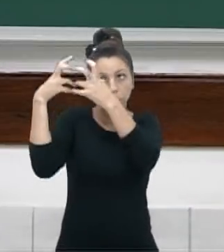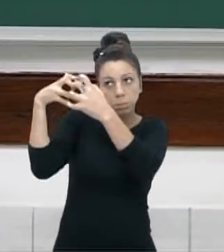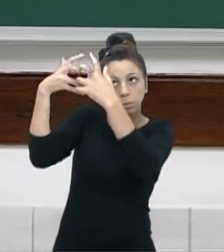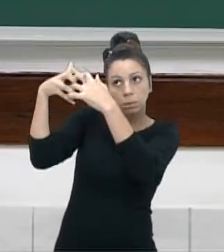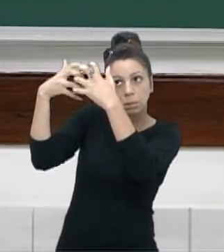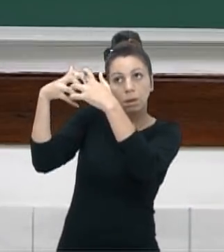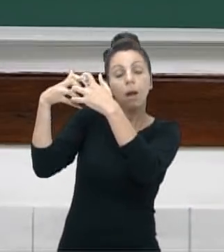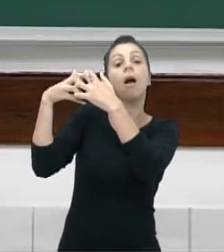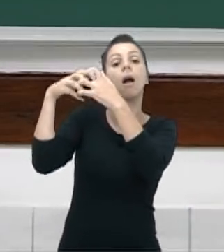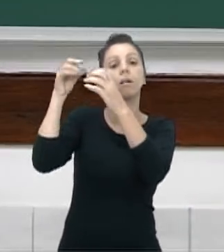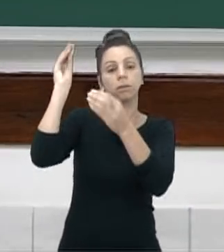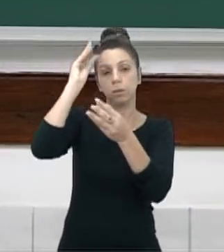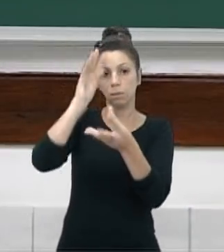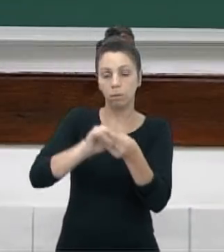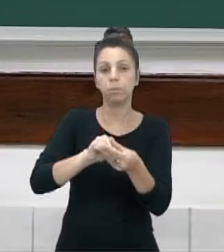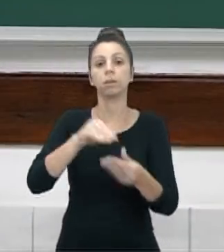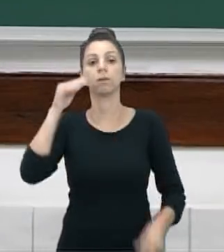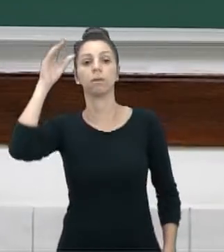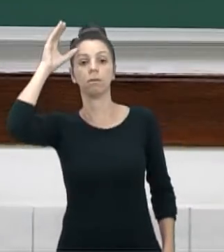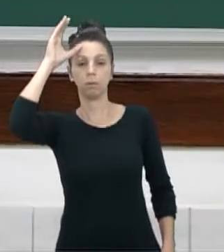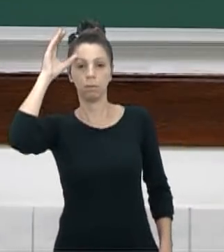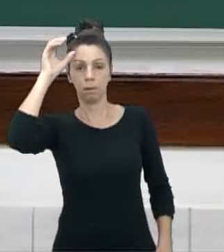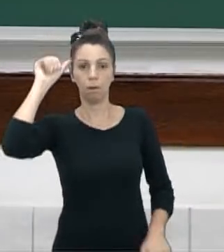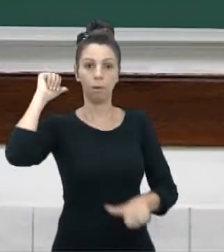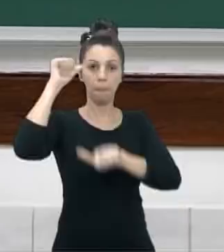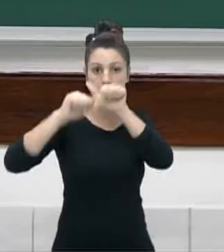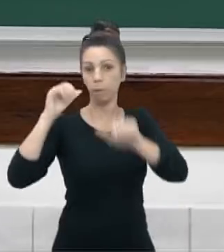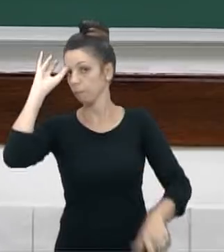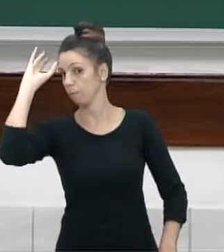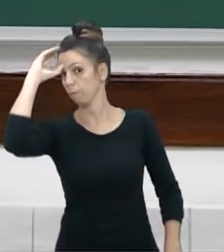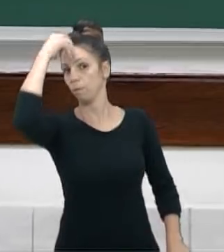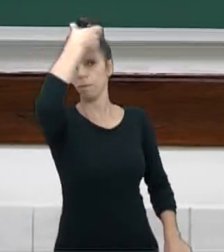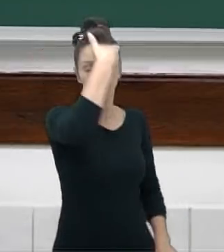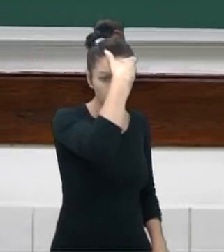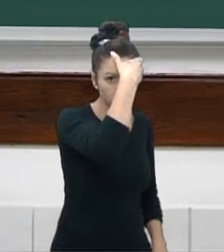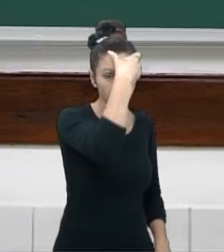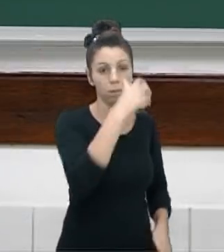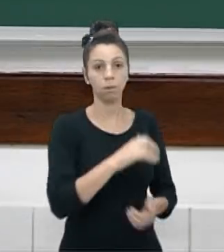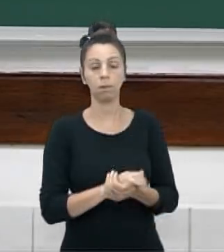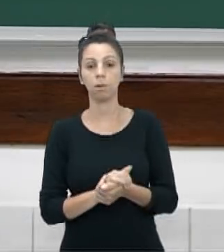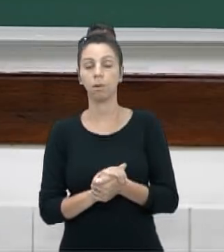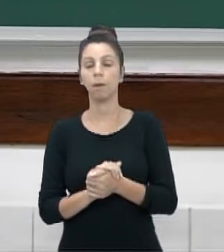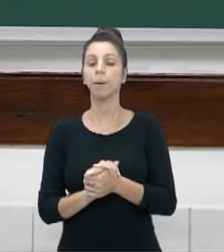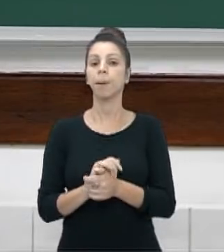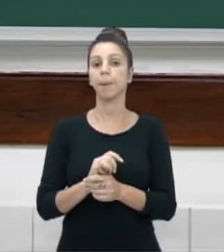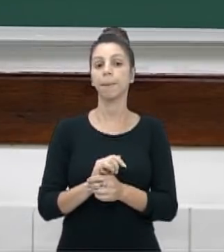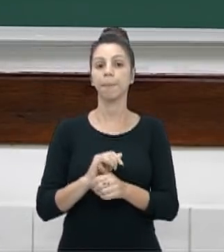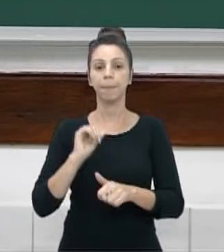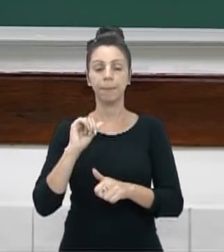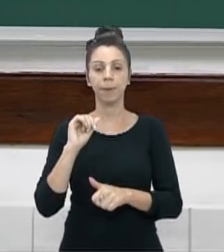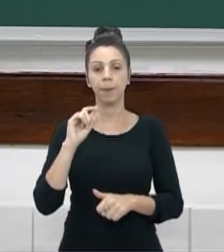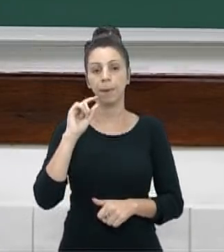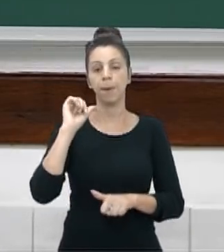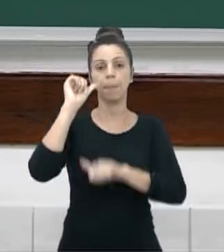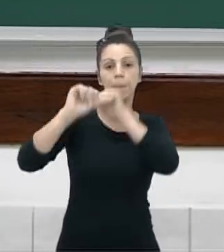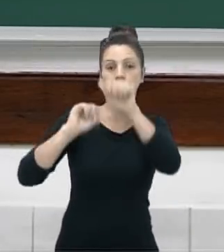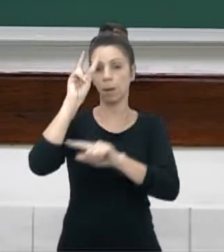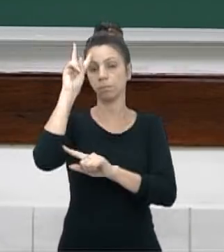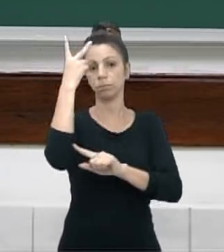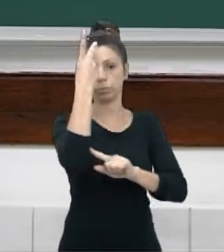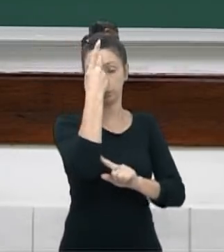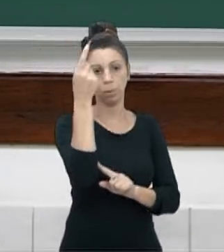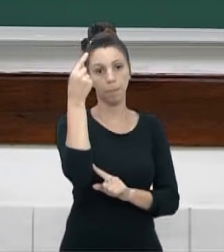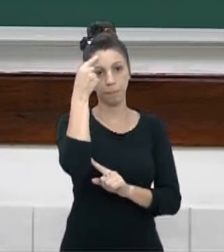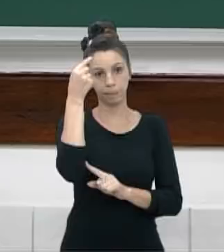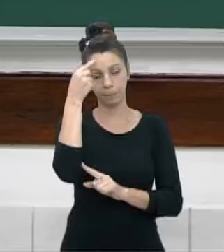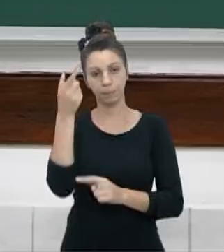Que realmente faz com que a pessoa consiga modificar hábitos, né, e repensar as atitudes cotidianas dela, certo, pessoal?